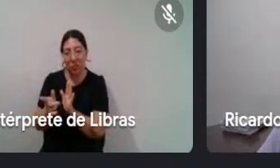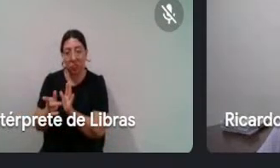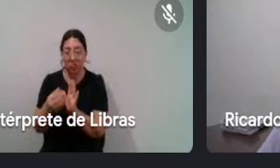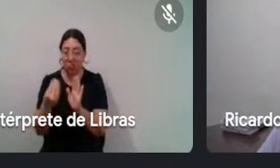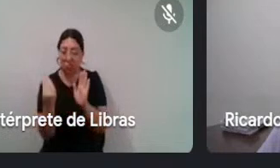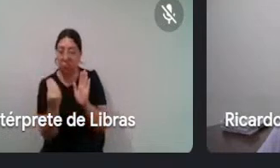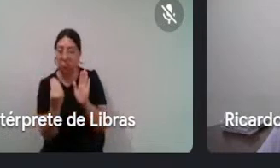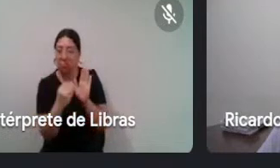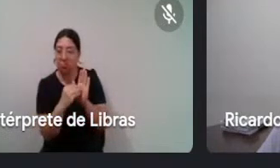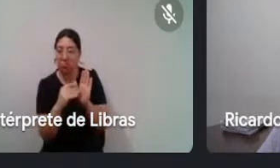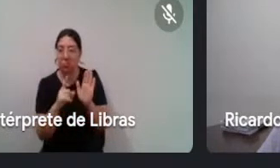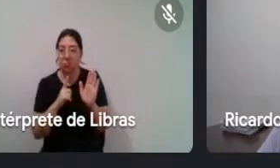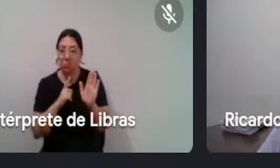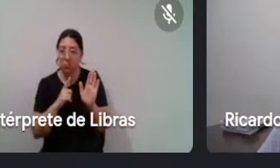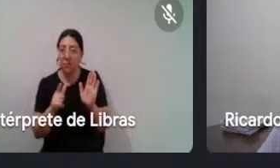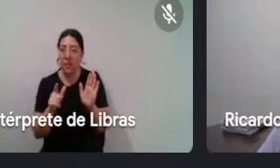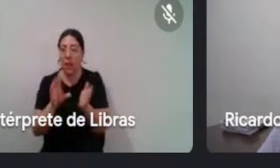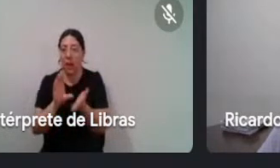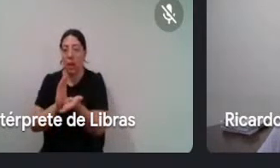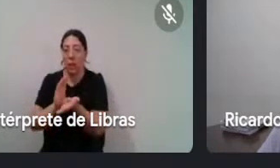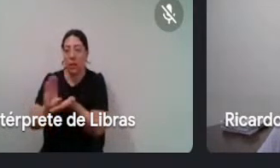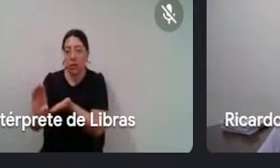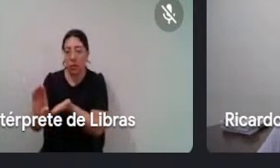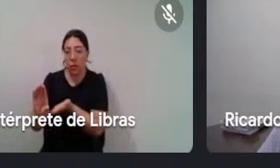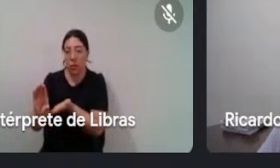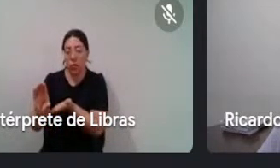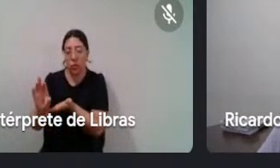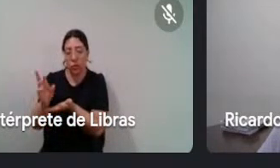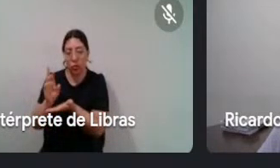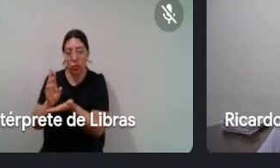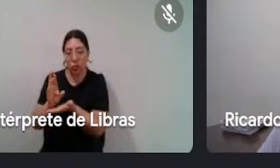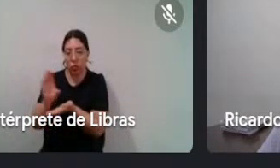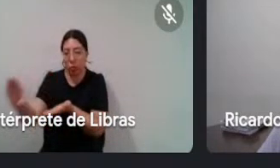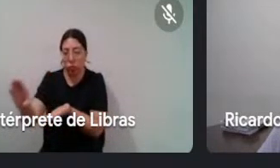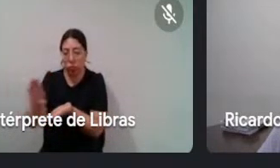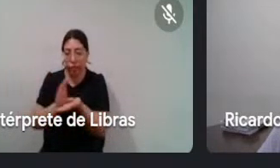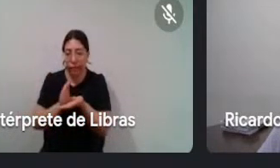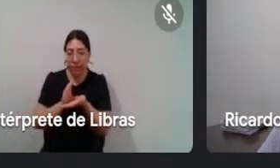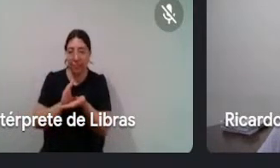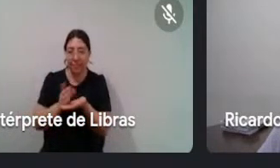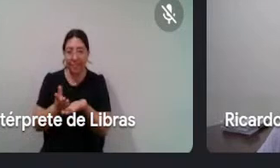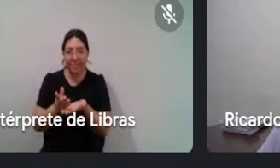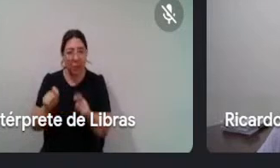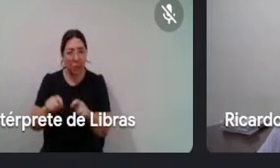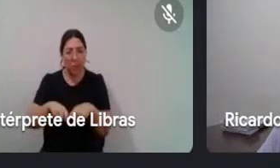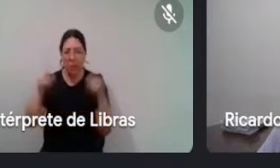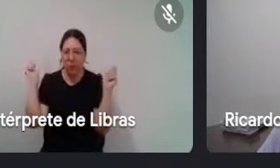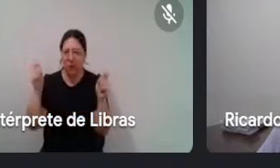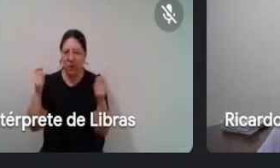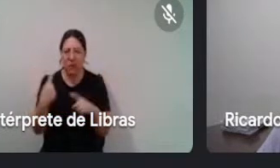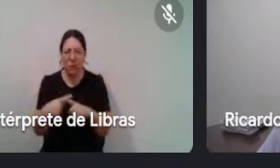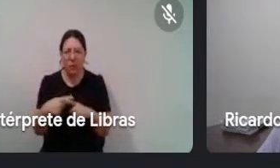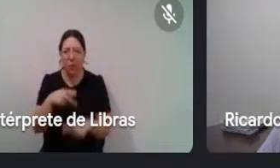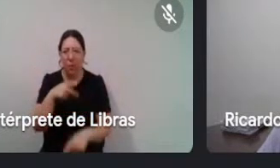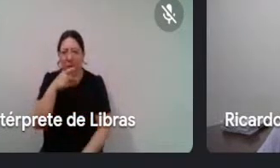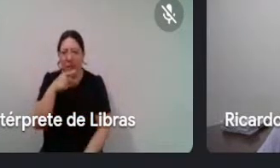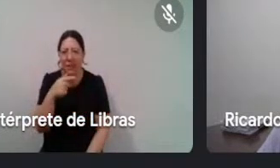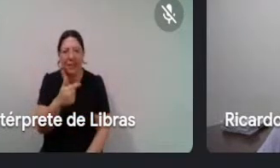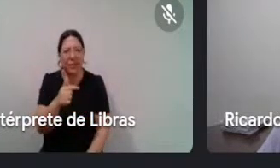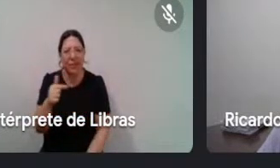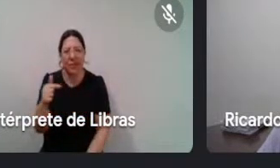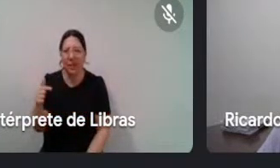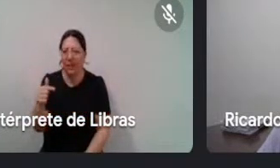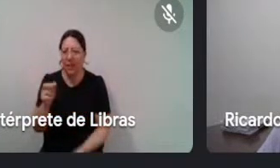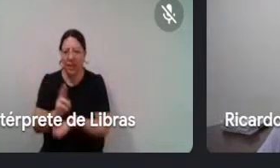com recursos próprios, torna-se quase impossível, porque os partidos não têm recursos próprios, eles dependem, né, inteiramente dos